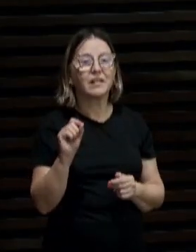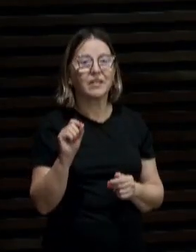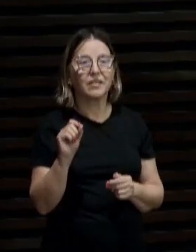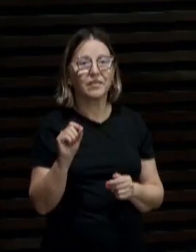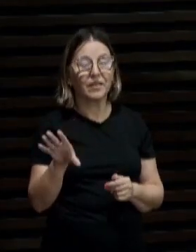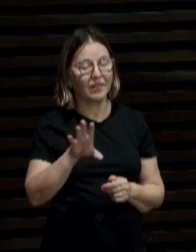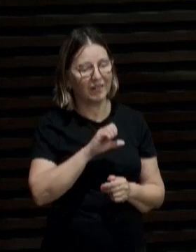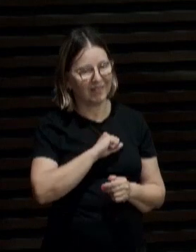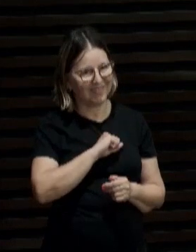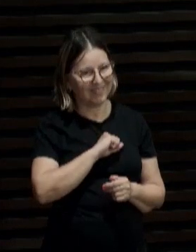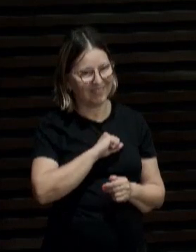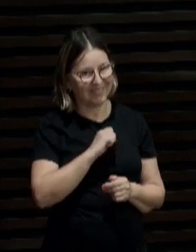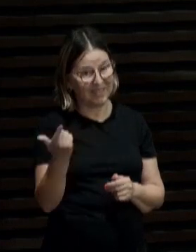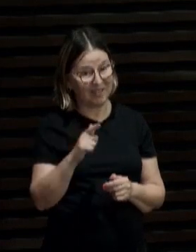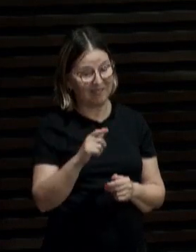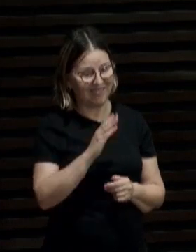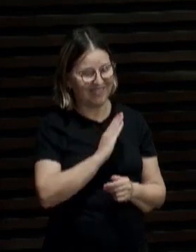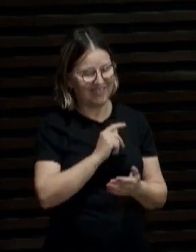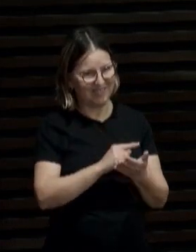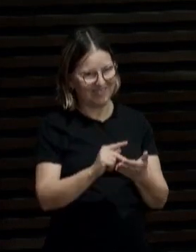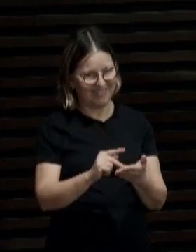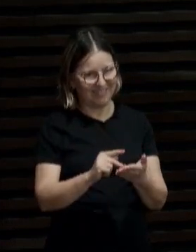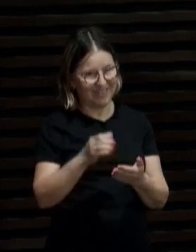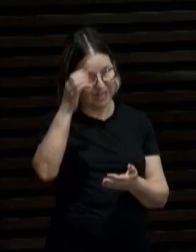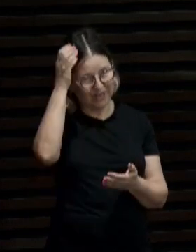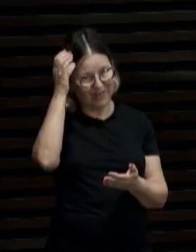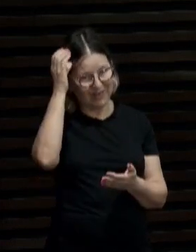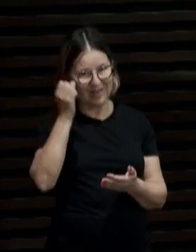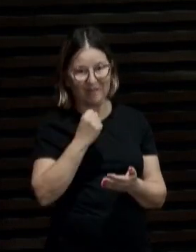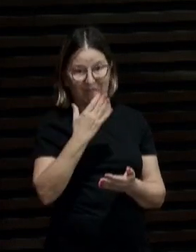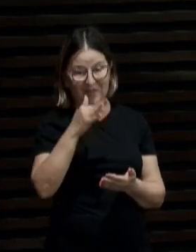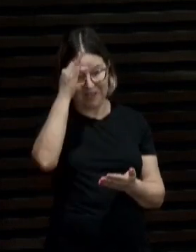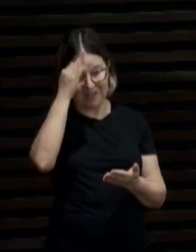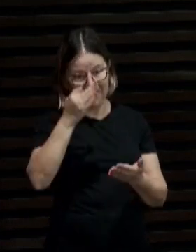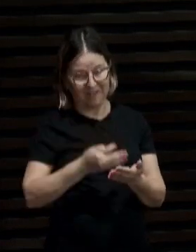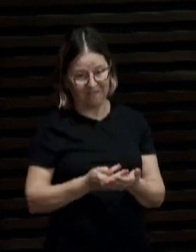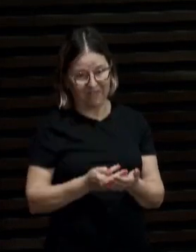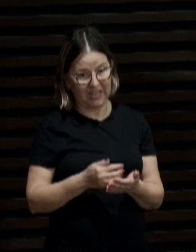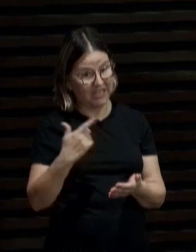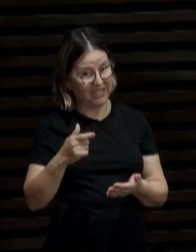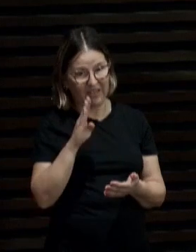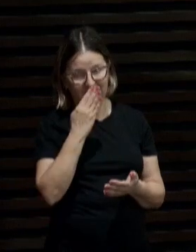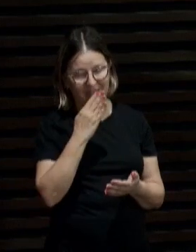que procede de coração puro e de consciência boa e de fé sem hipocrisia. Continue.